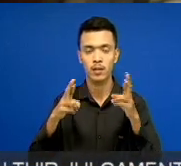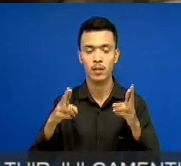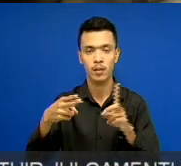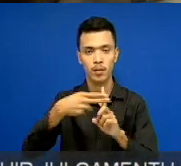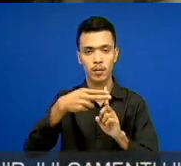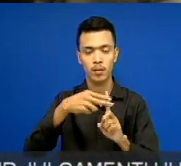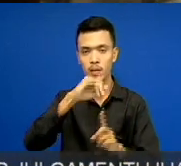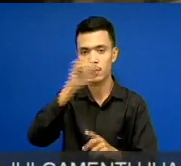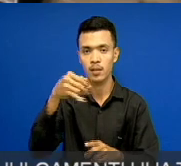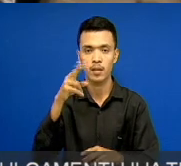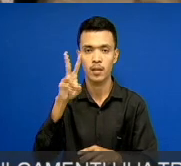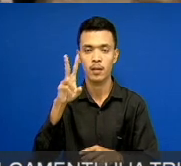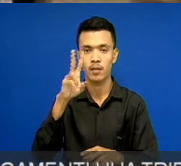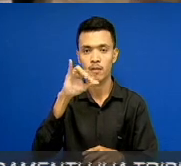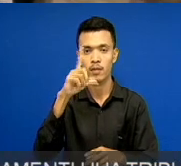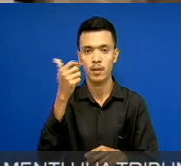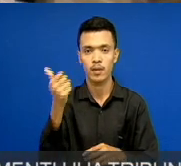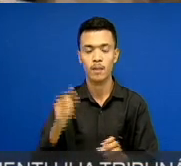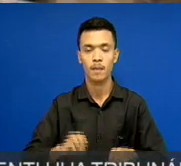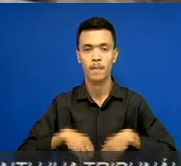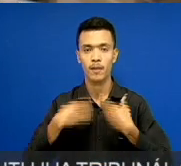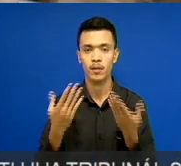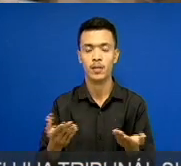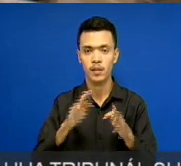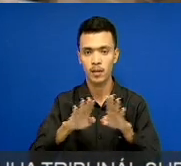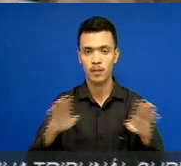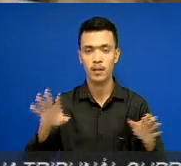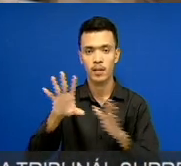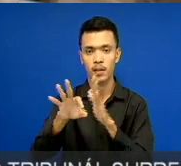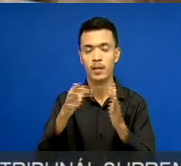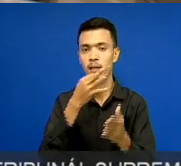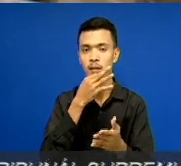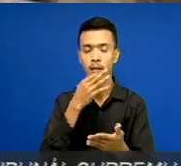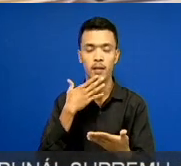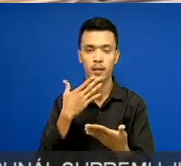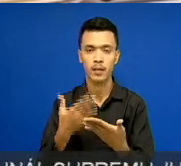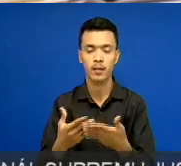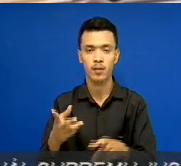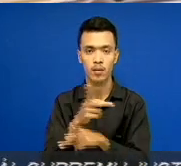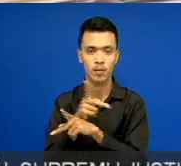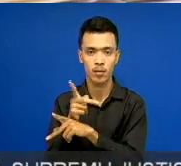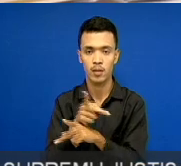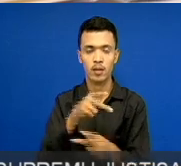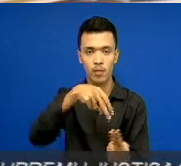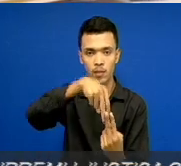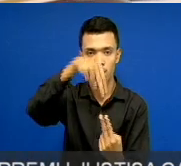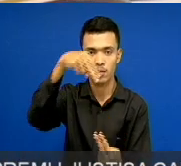onde discute com a ba o ensala bari que tem Aihan nutritivo, onde prevene malnutrição e a